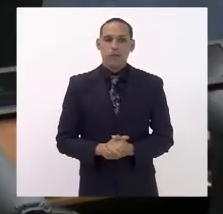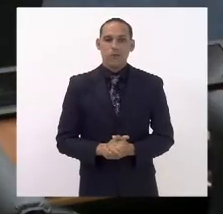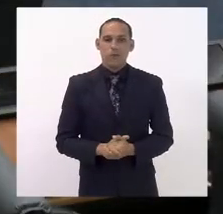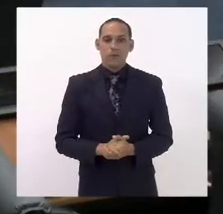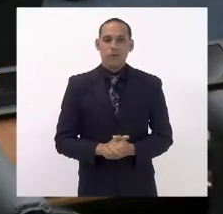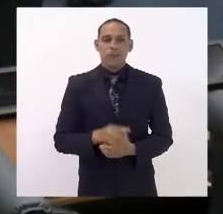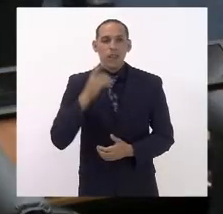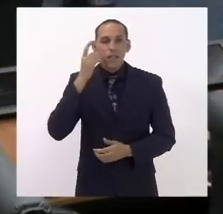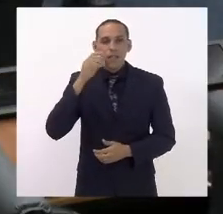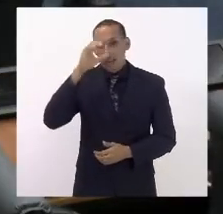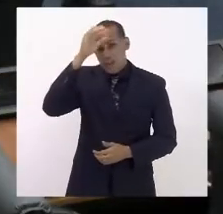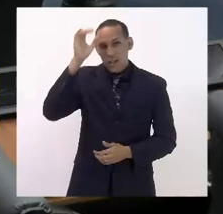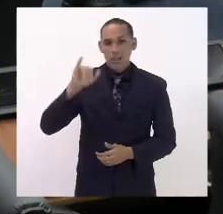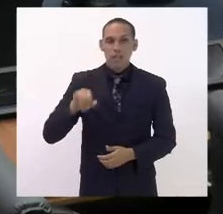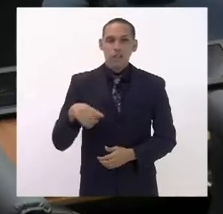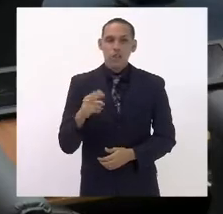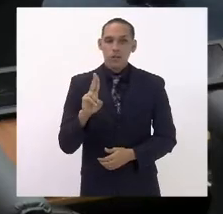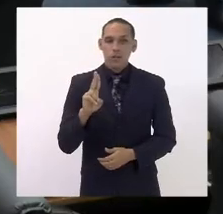Deputada Tia Ju.